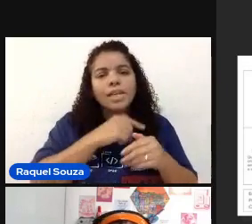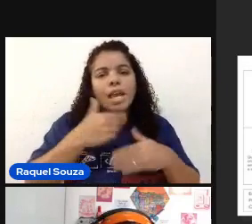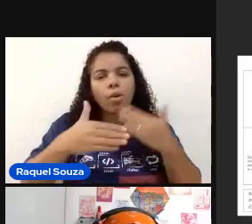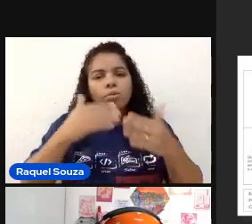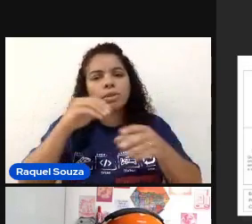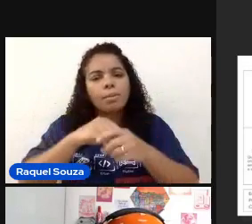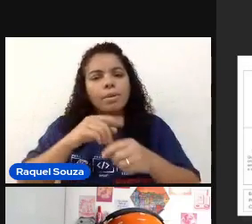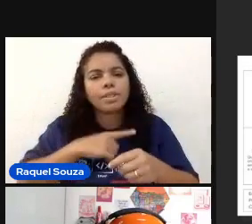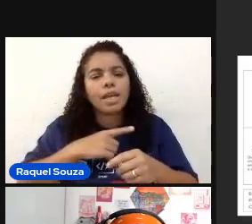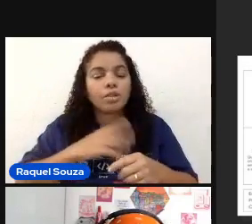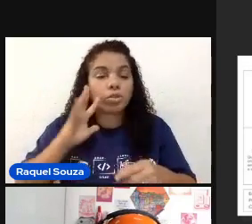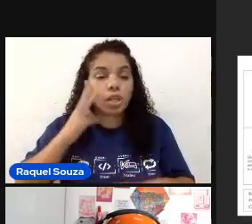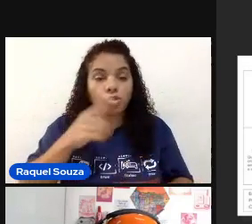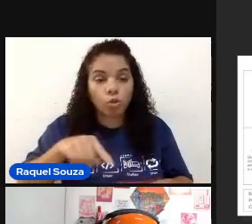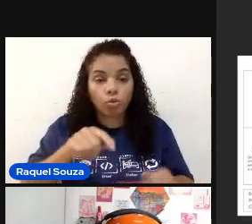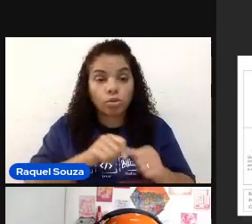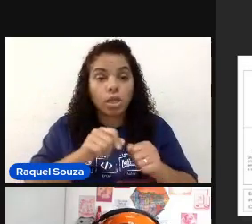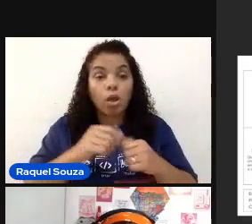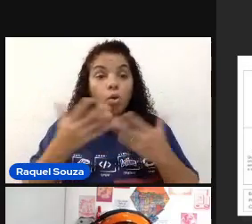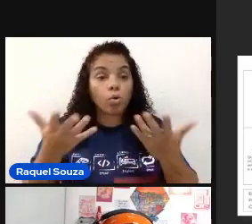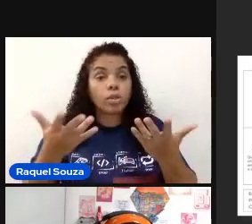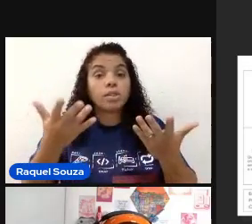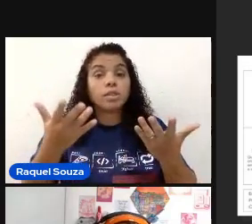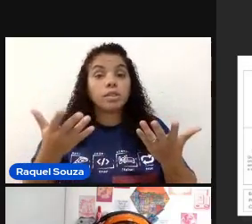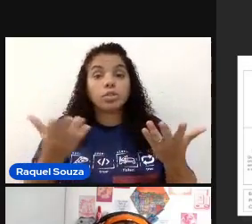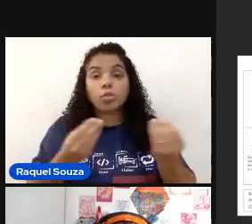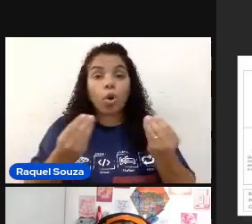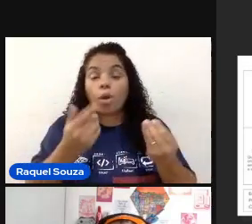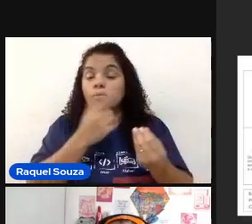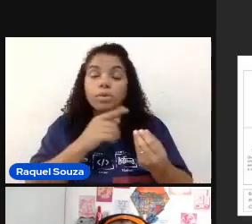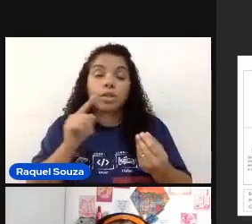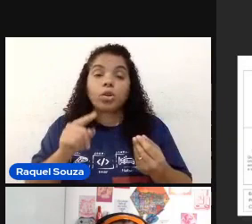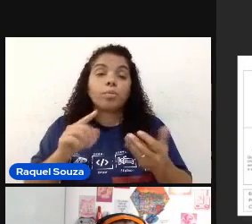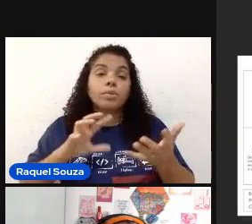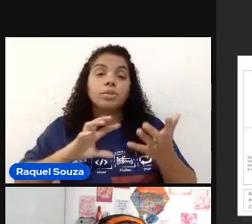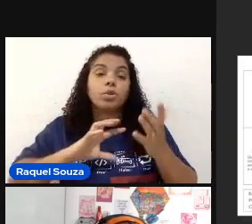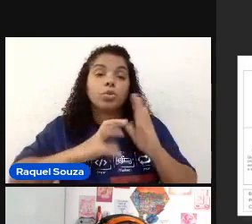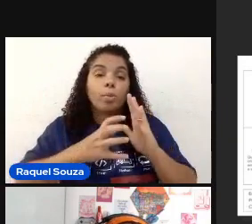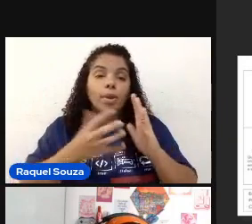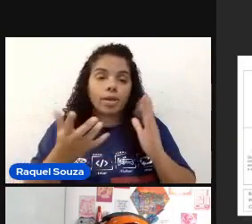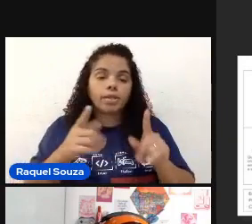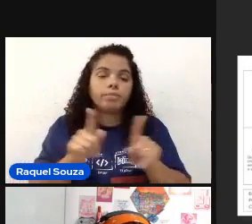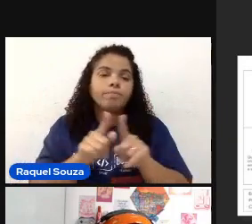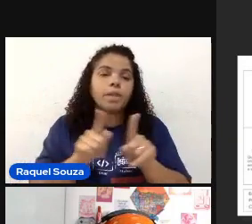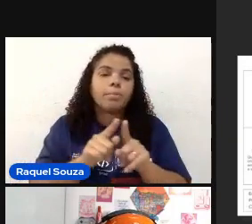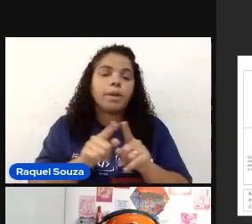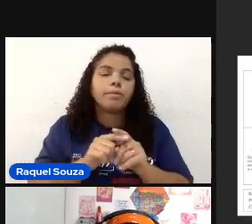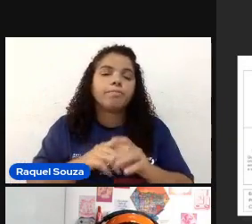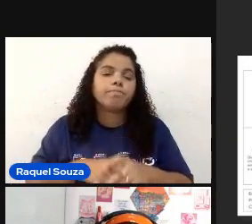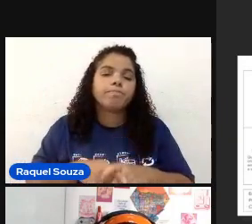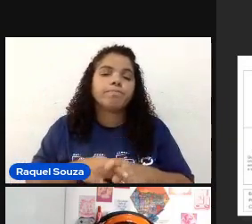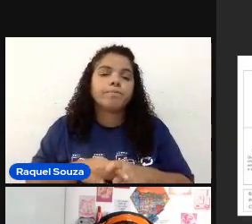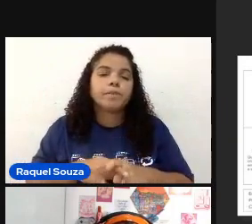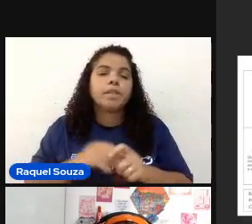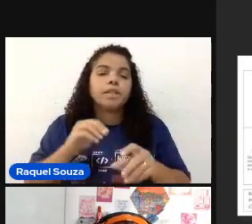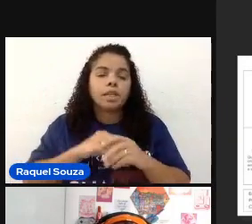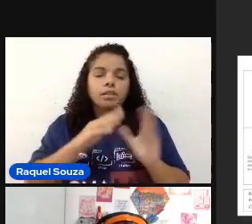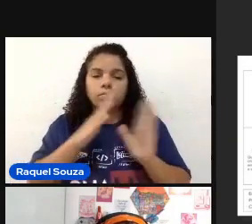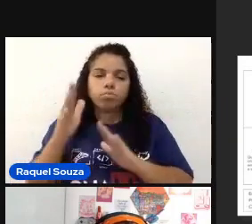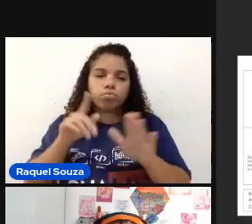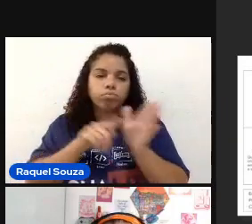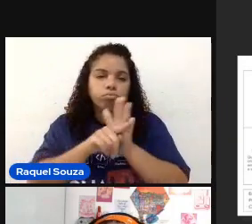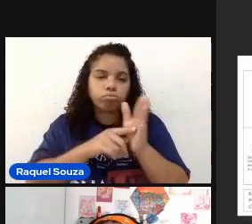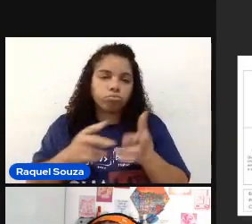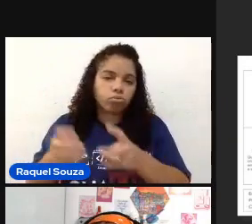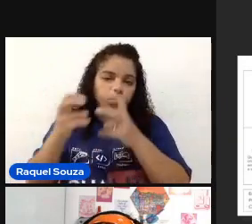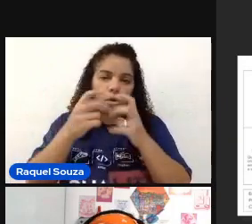da solução e onde é que ela culminou no bug. E também, dentro desse processo exploratório, eu consigo enxergar